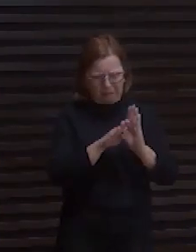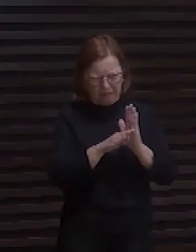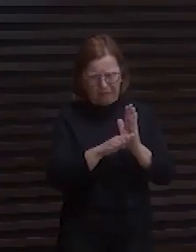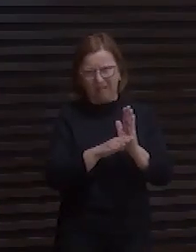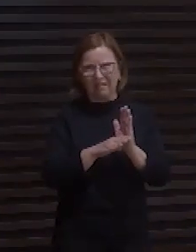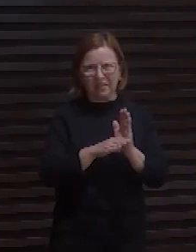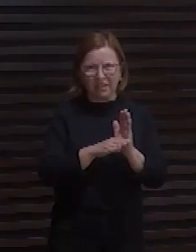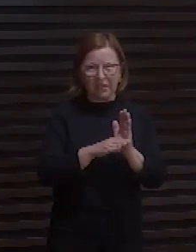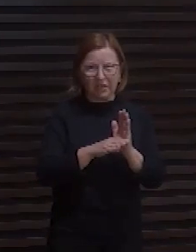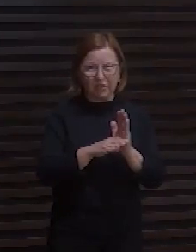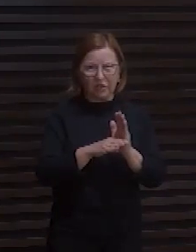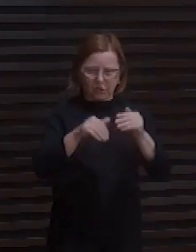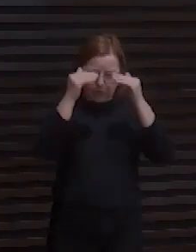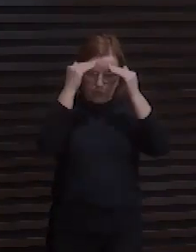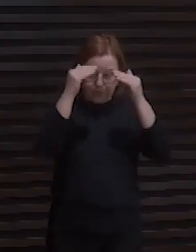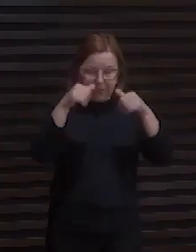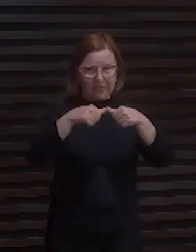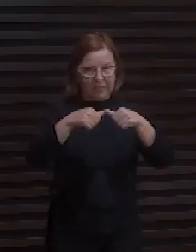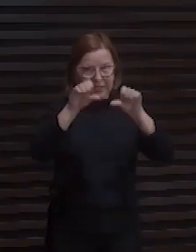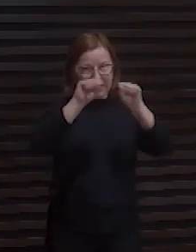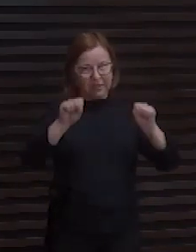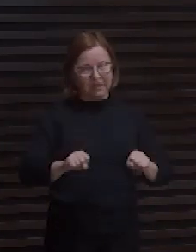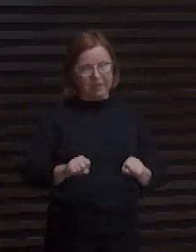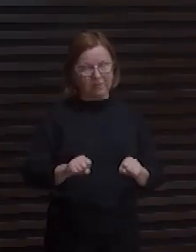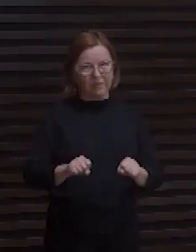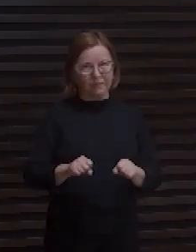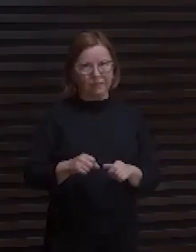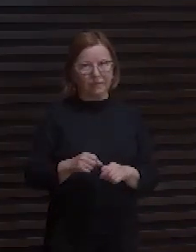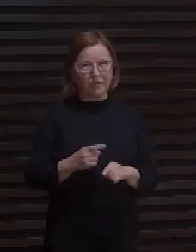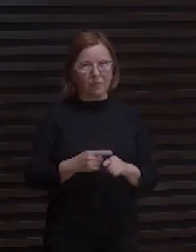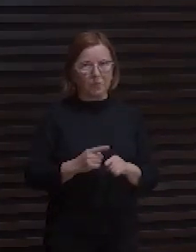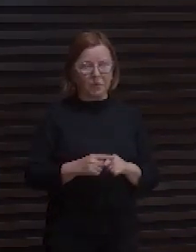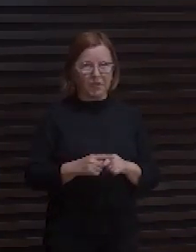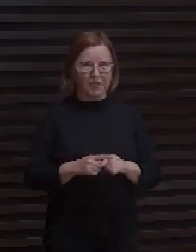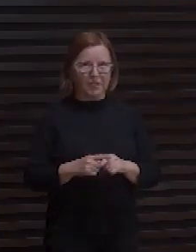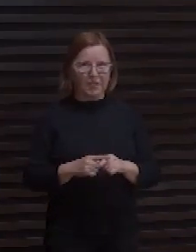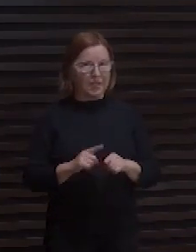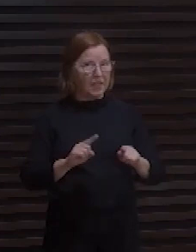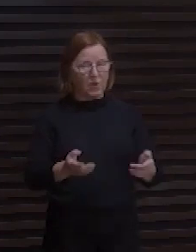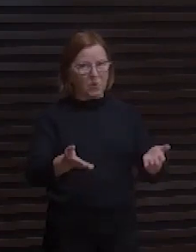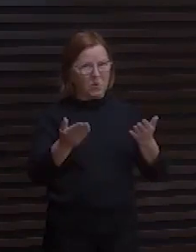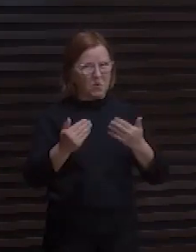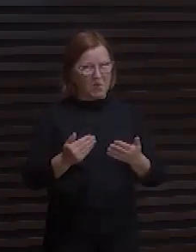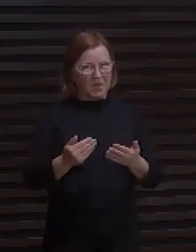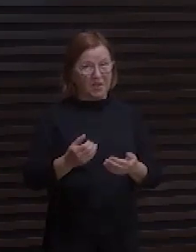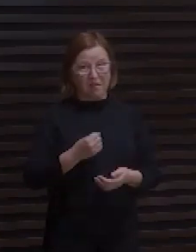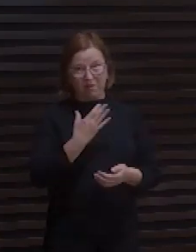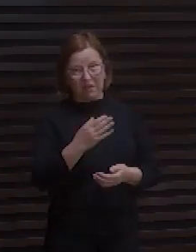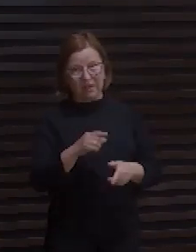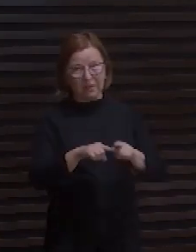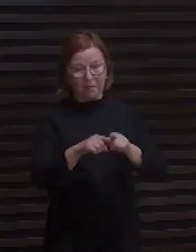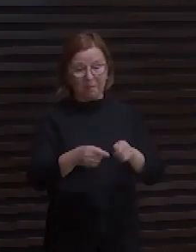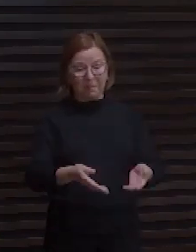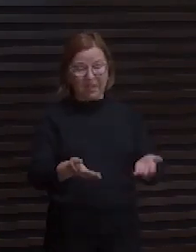sistema, porque é algo que vai trazer não benefício para nós, mas vai trazer prejuízo para